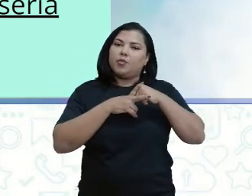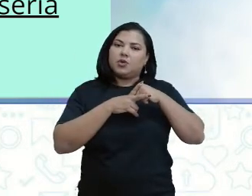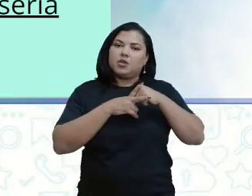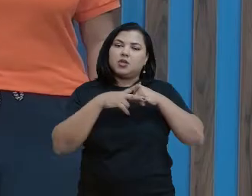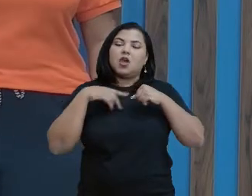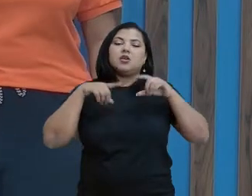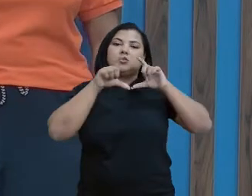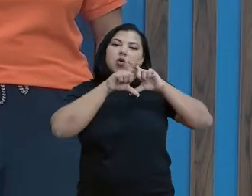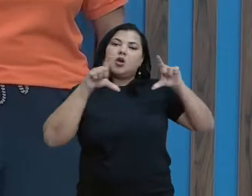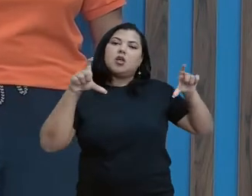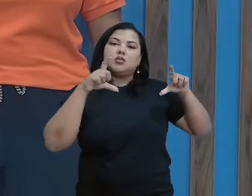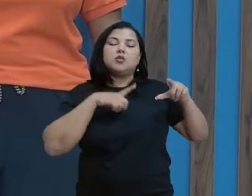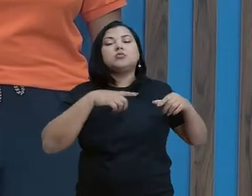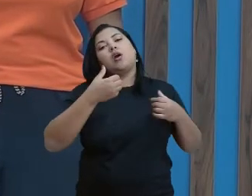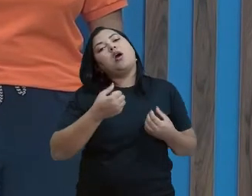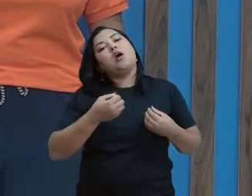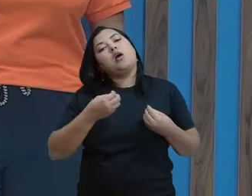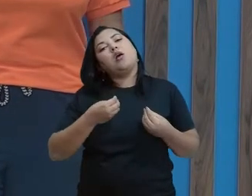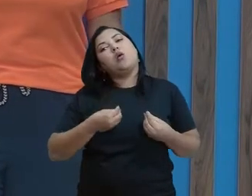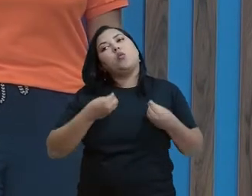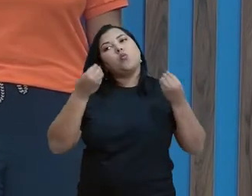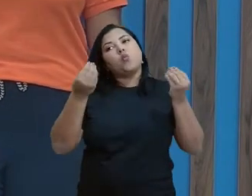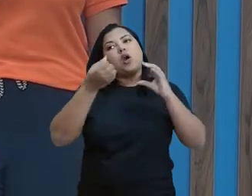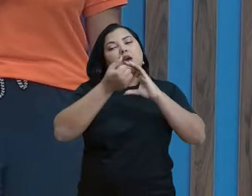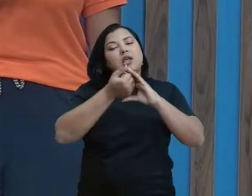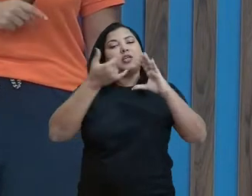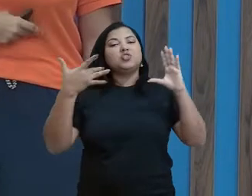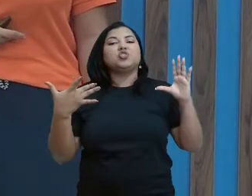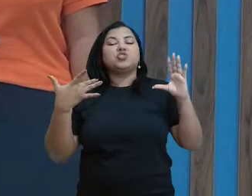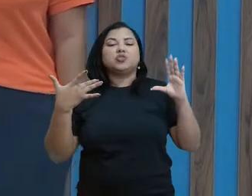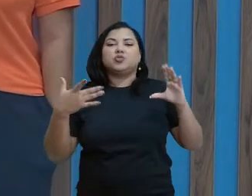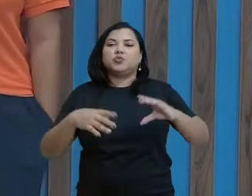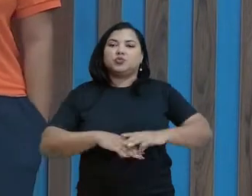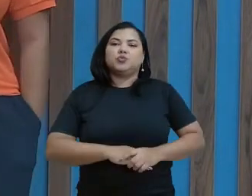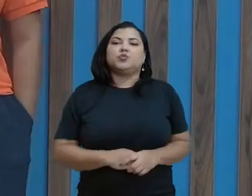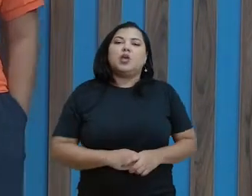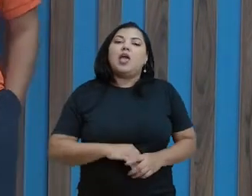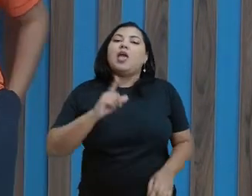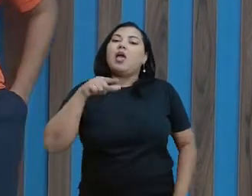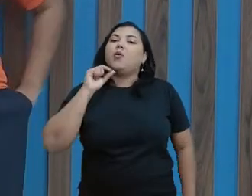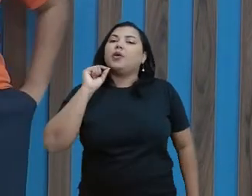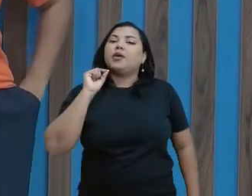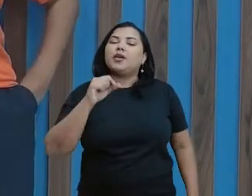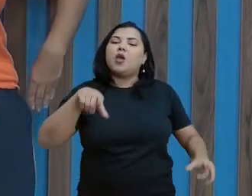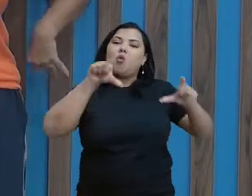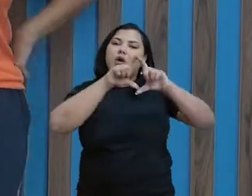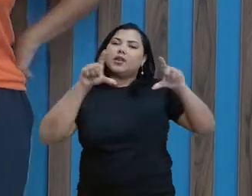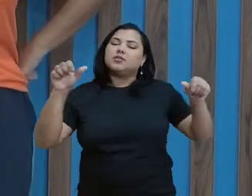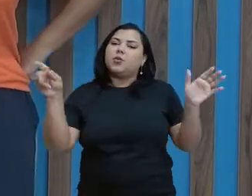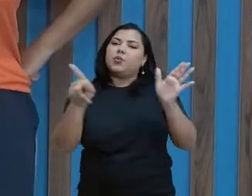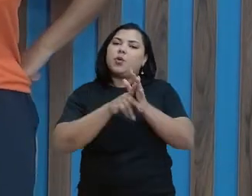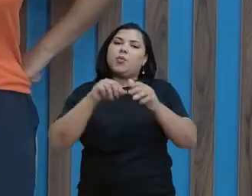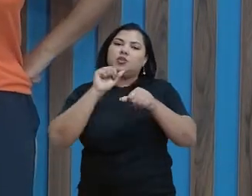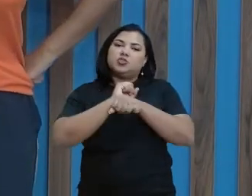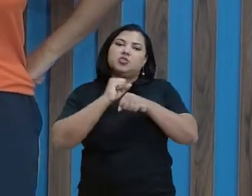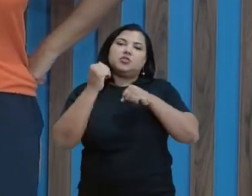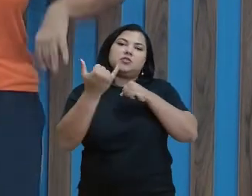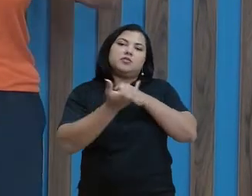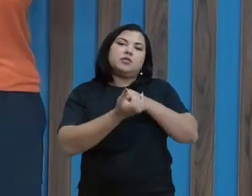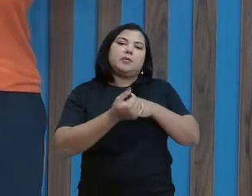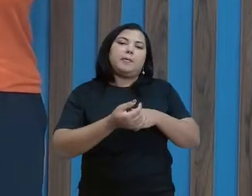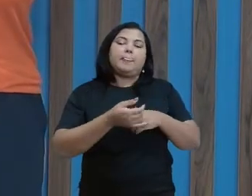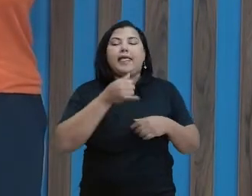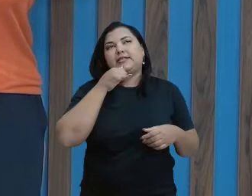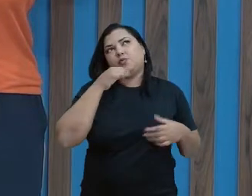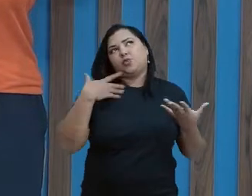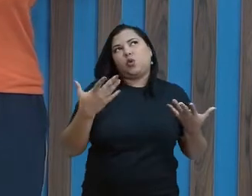oração qualifica. E essa oração qualifica, ela é uma oração adjetiva. Não necessariamente